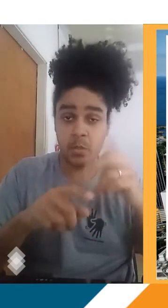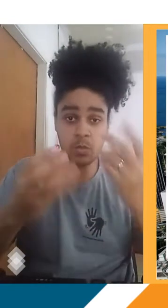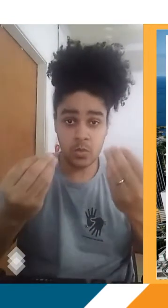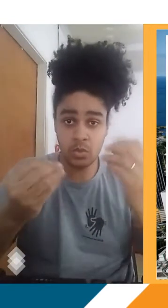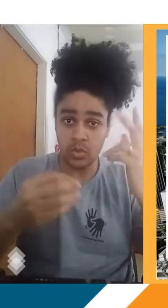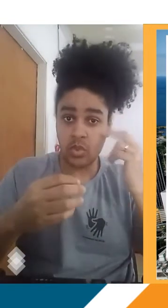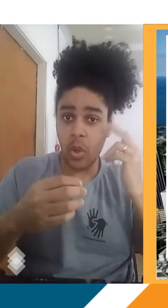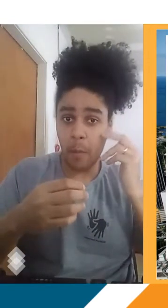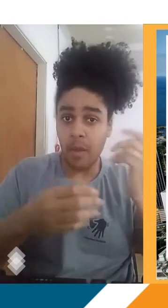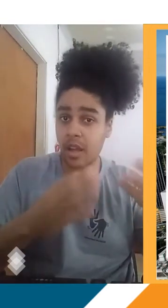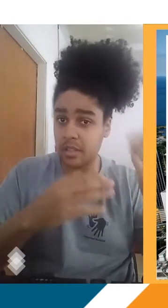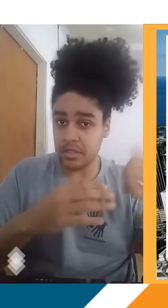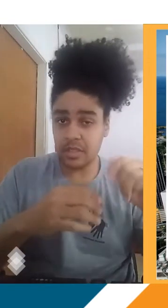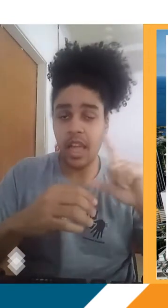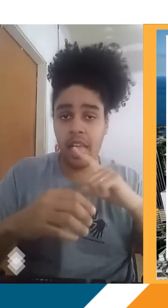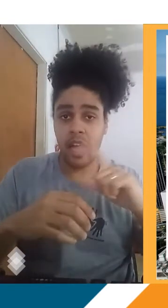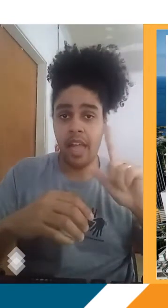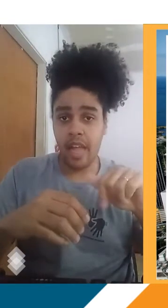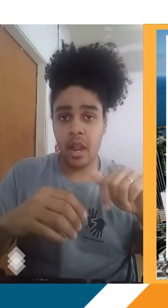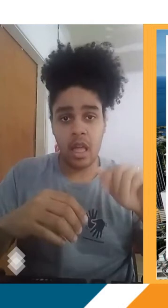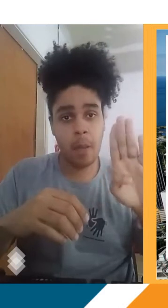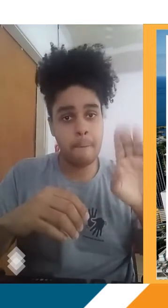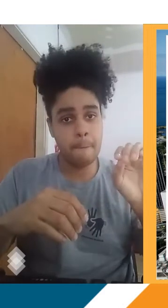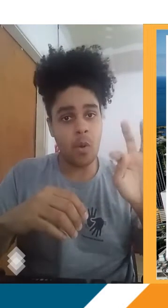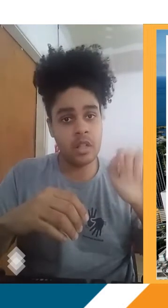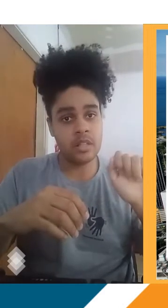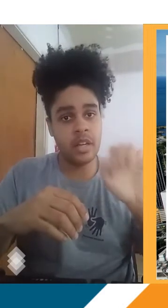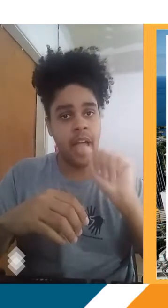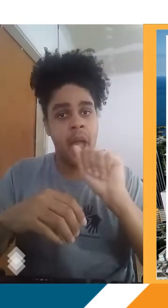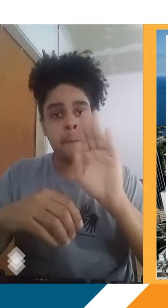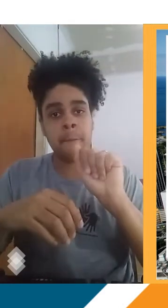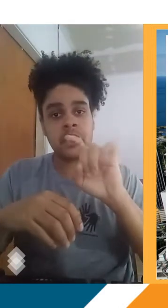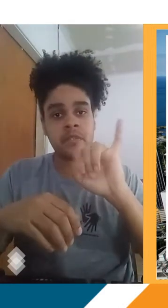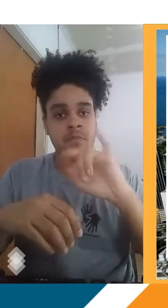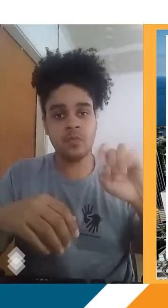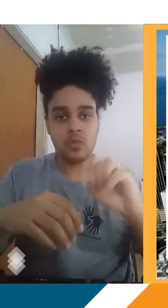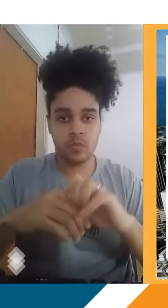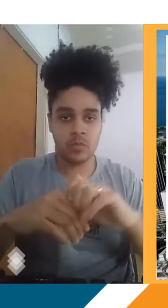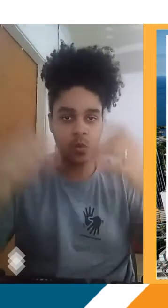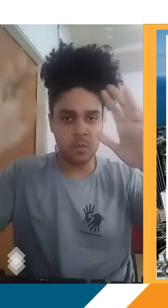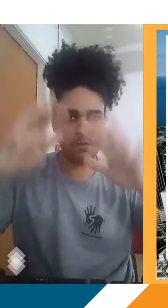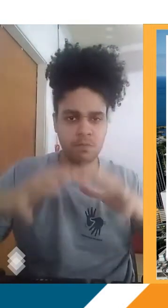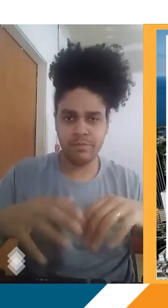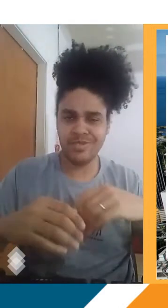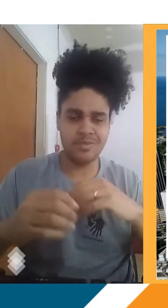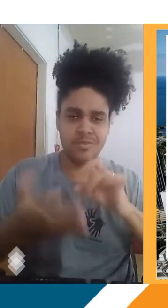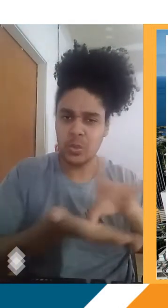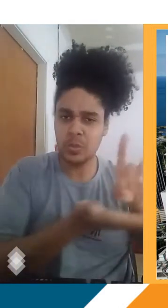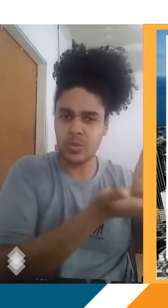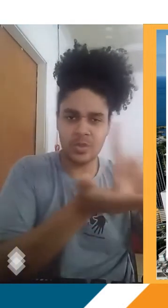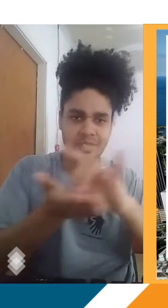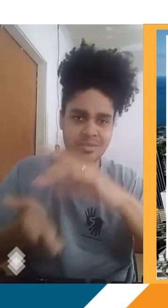muito comum nesse período era o bota abaixo. Isso acabou acarretando no adensamento populacional e no espraiamento da cidade do Rio de